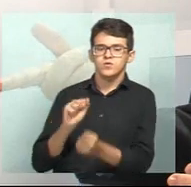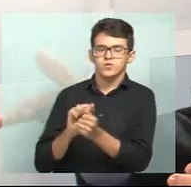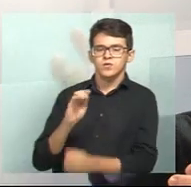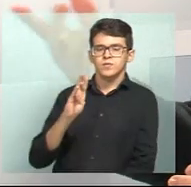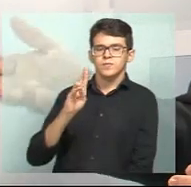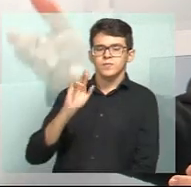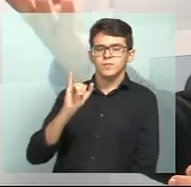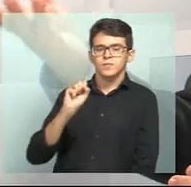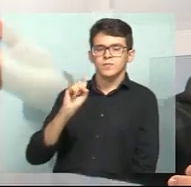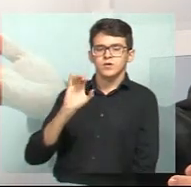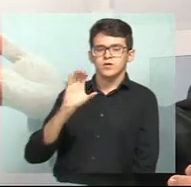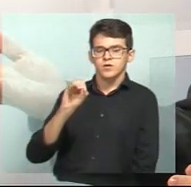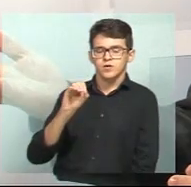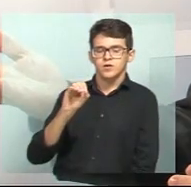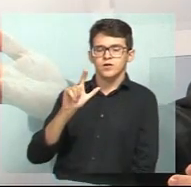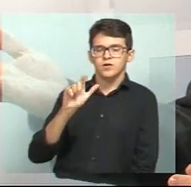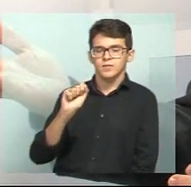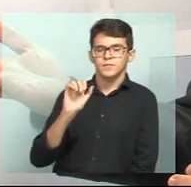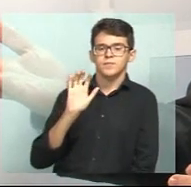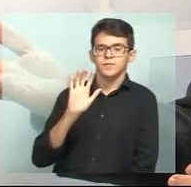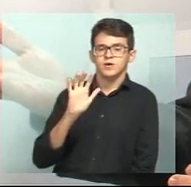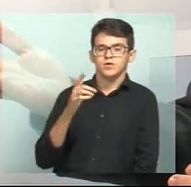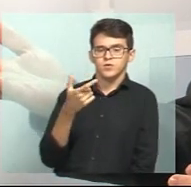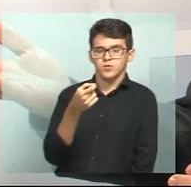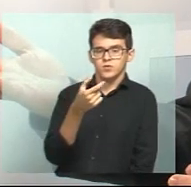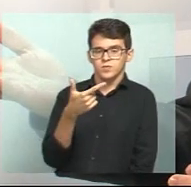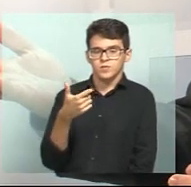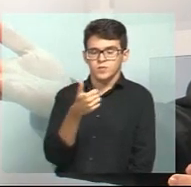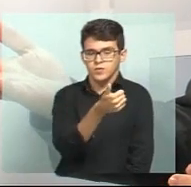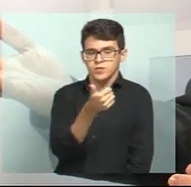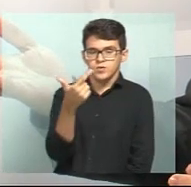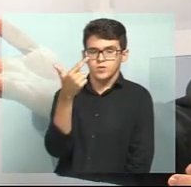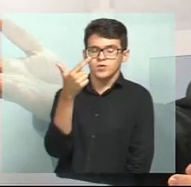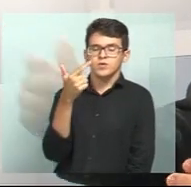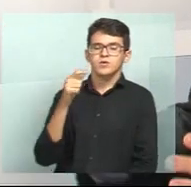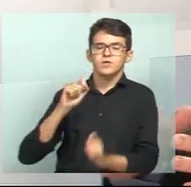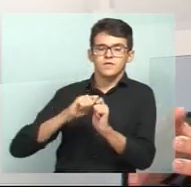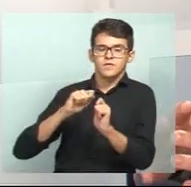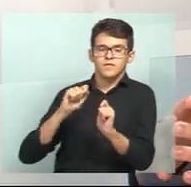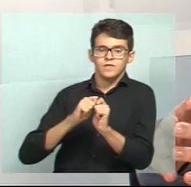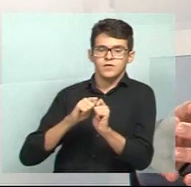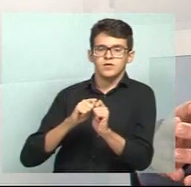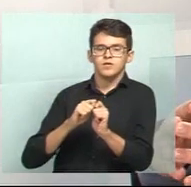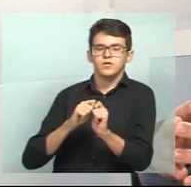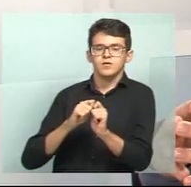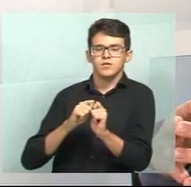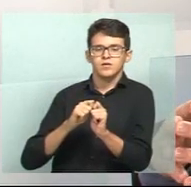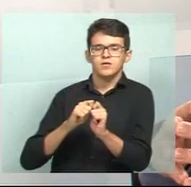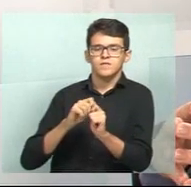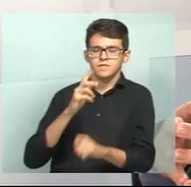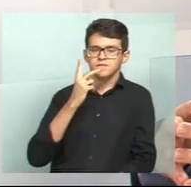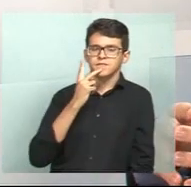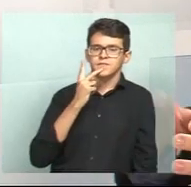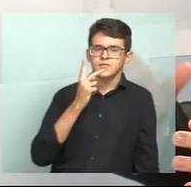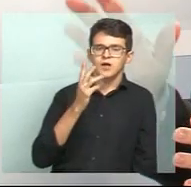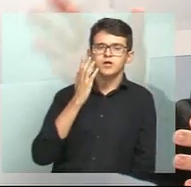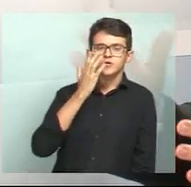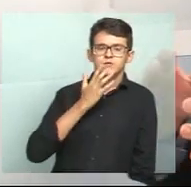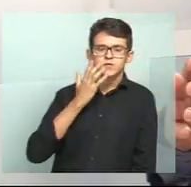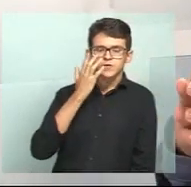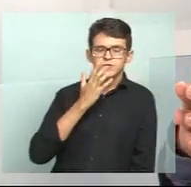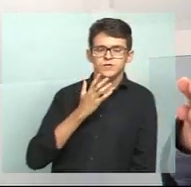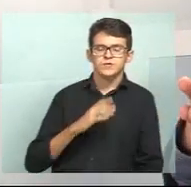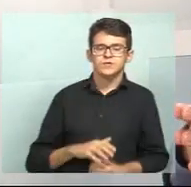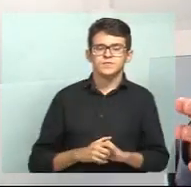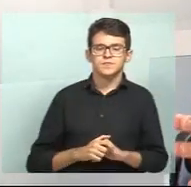bem que ele fez a Carta aos Brasileiros, na véspera de se eleger, e na qual ele tomou um tom mais moderado. Depois